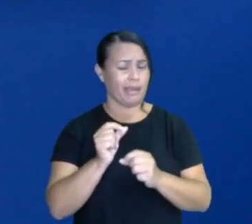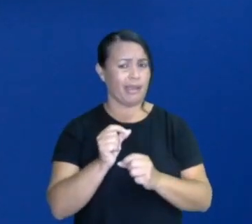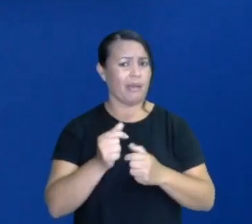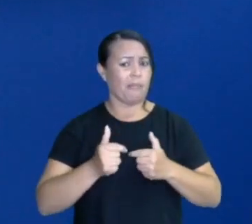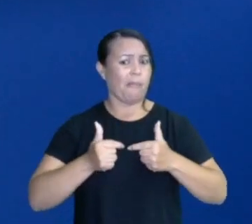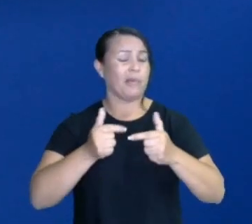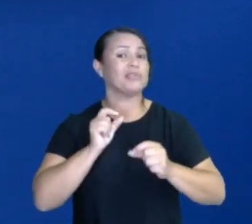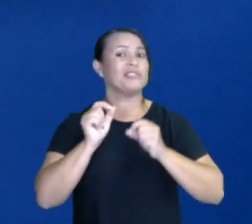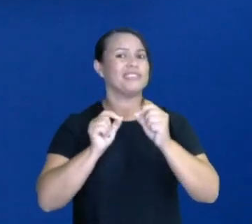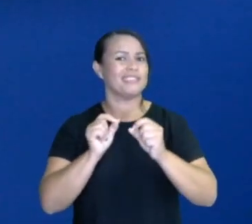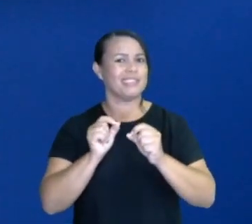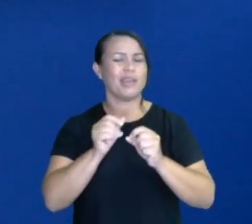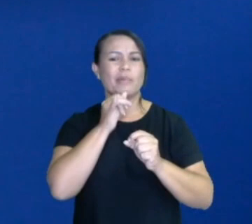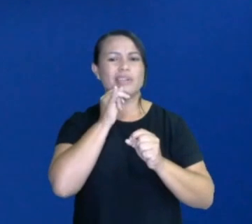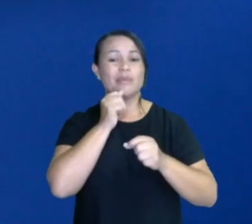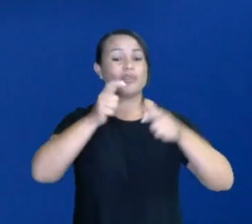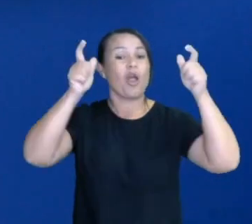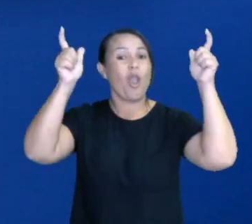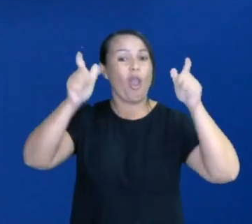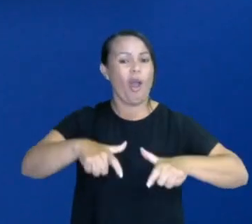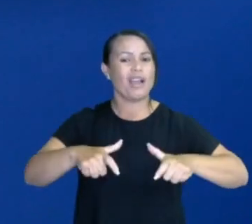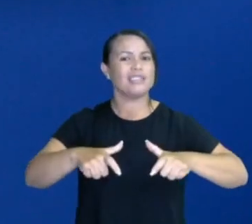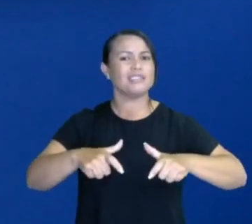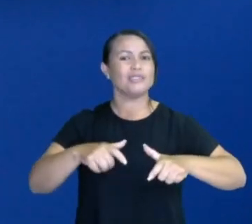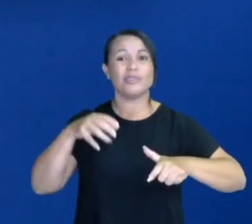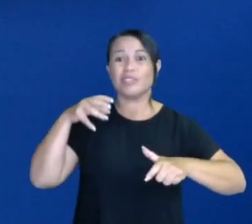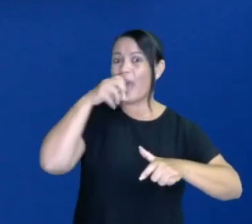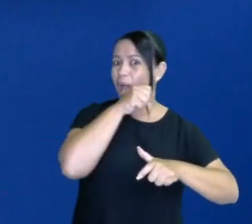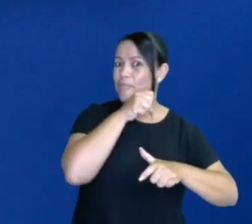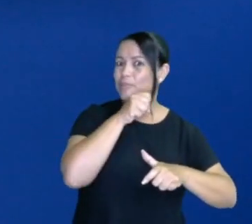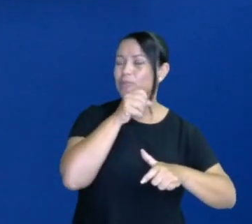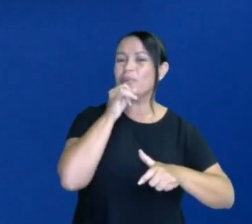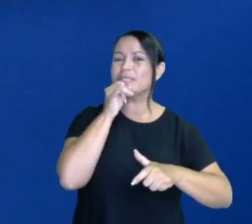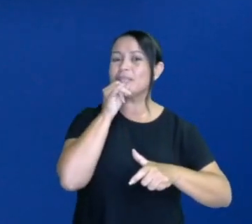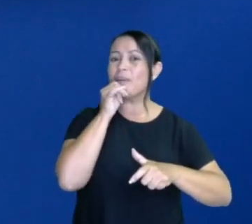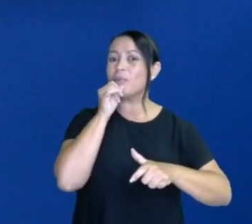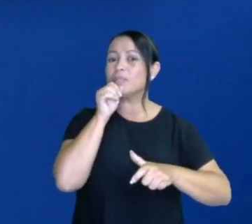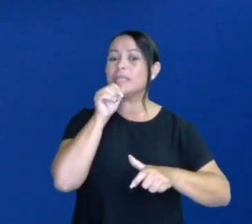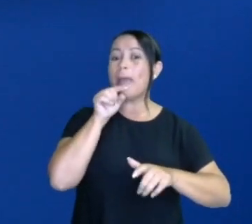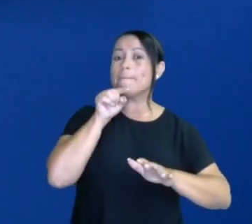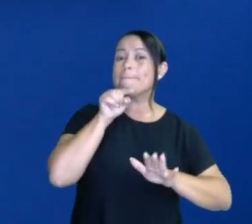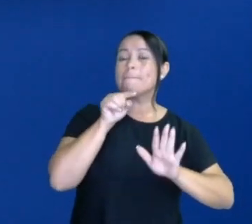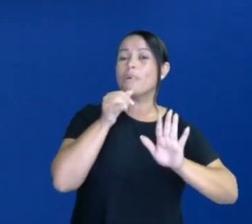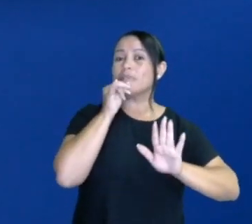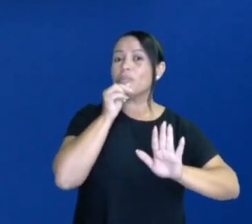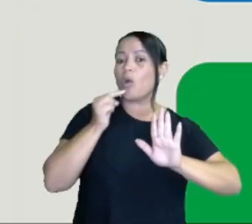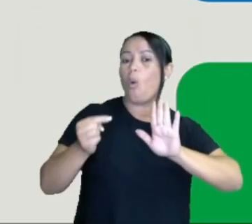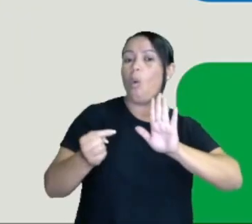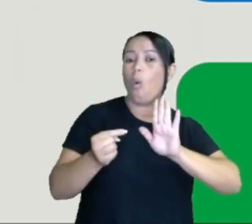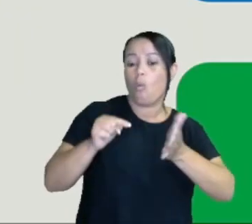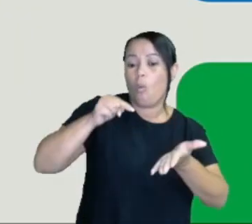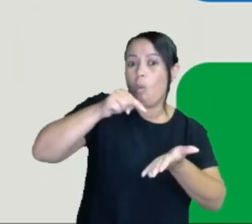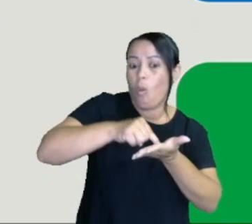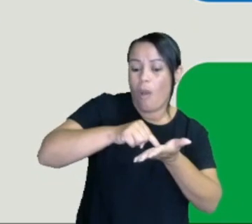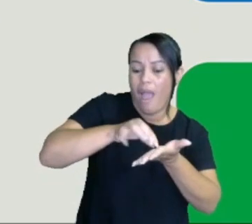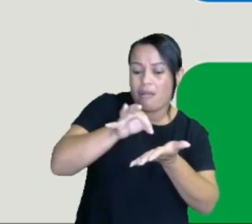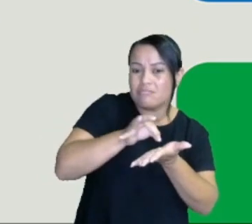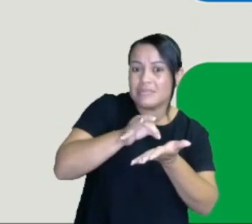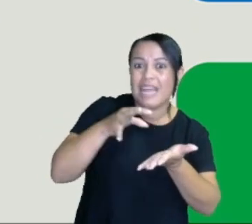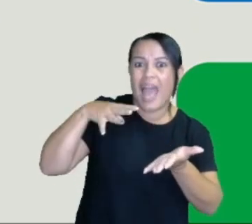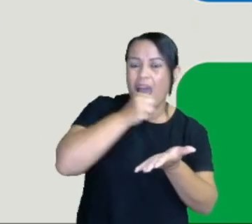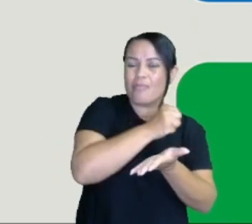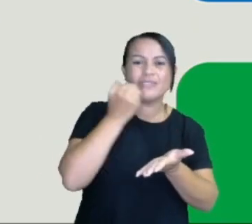de localizações precisas de pontos e até o benefício da observação aérea